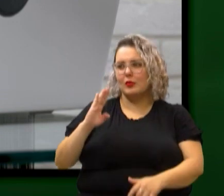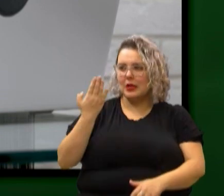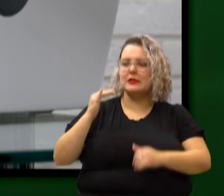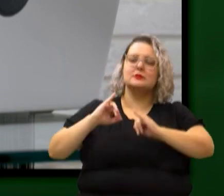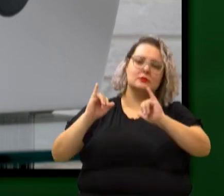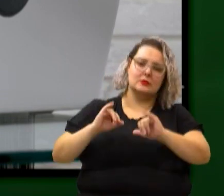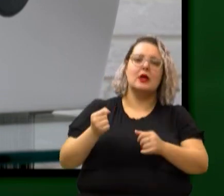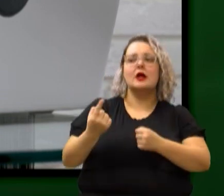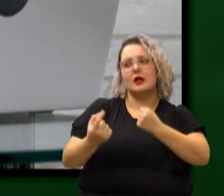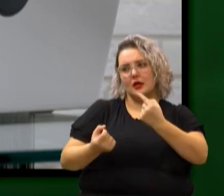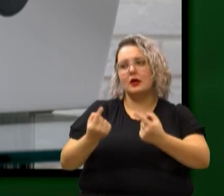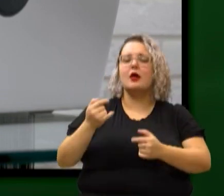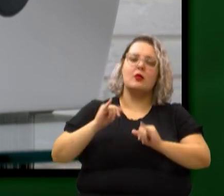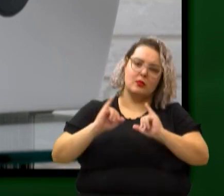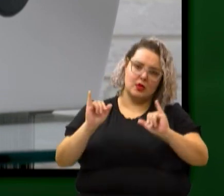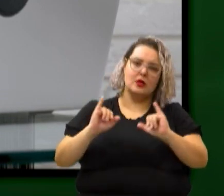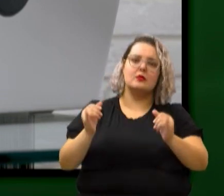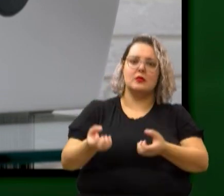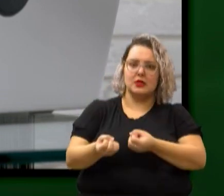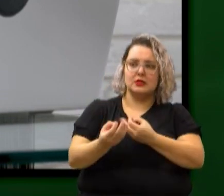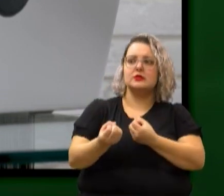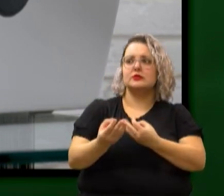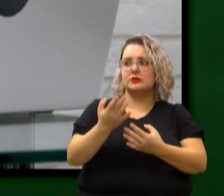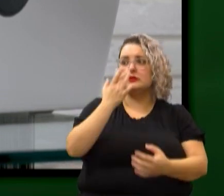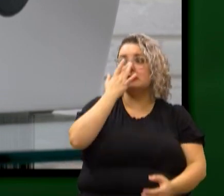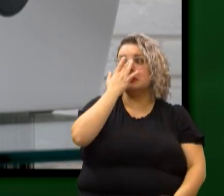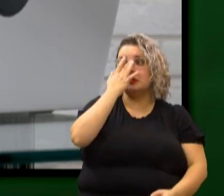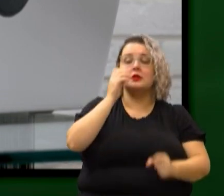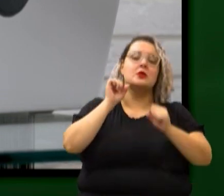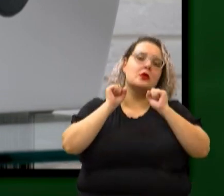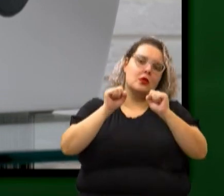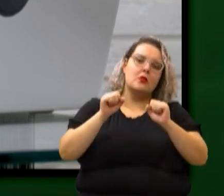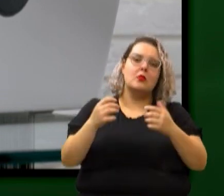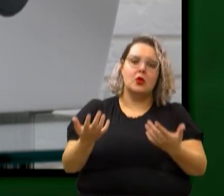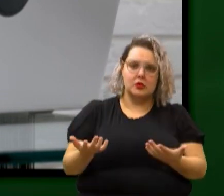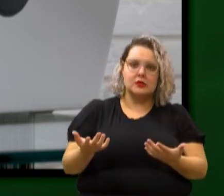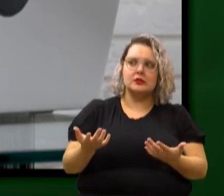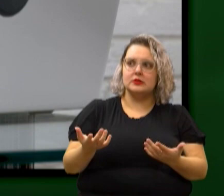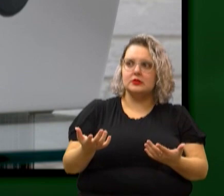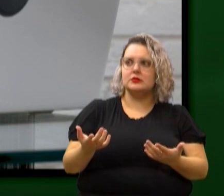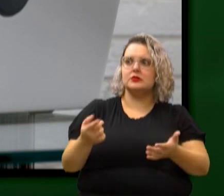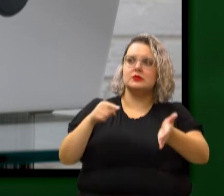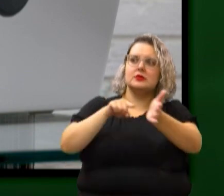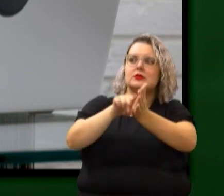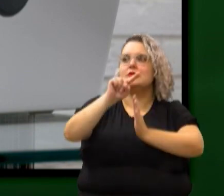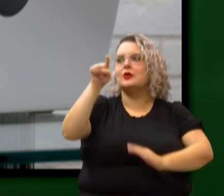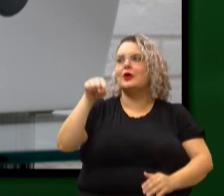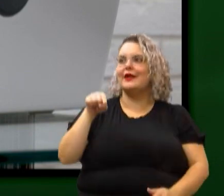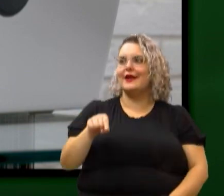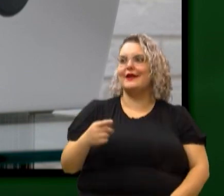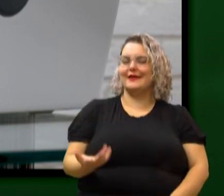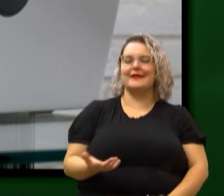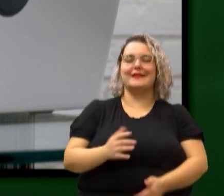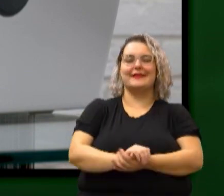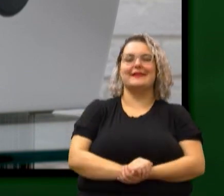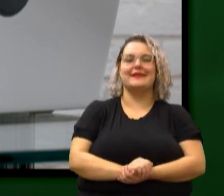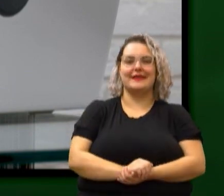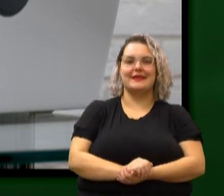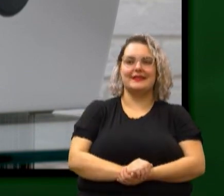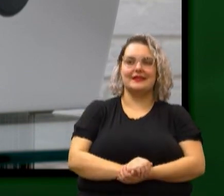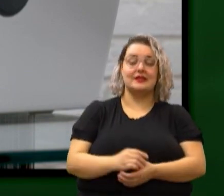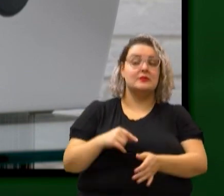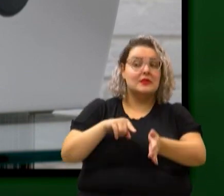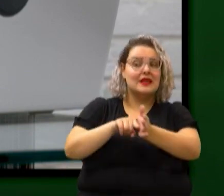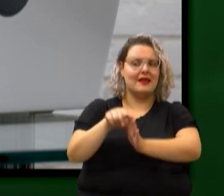Mas alguma algumas informações que a gente pode é ainda é dar uma questionada e jogar para eles